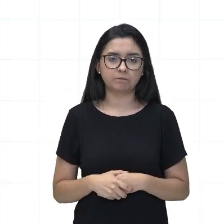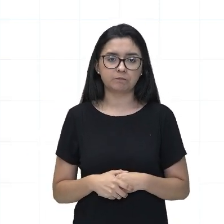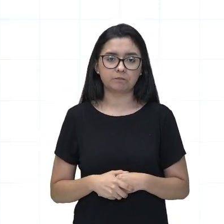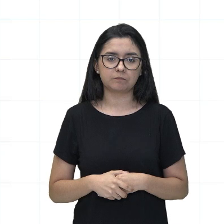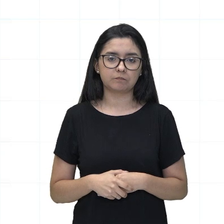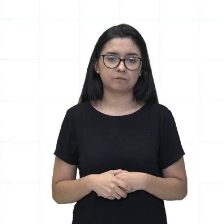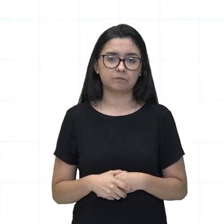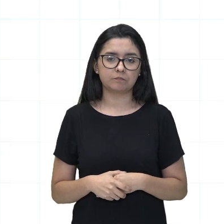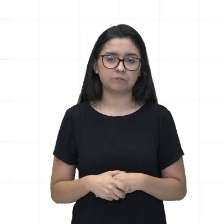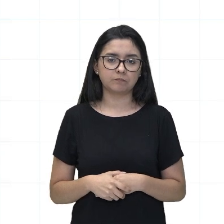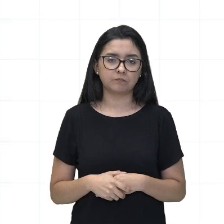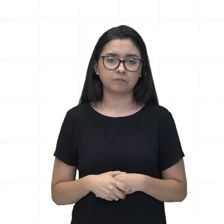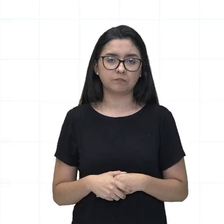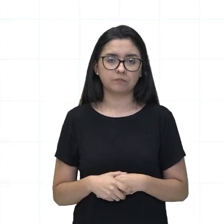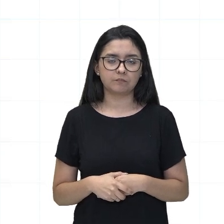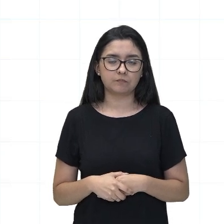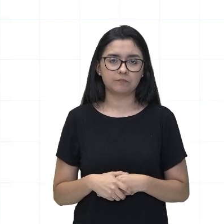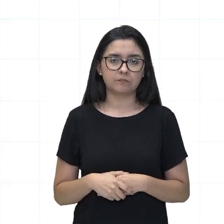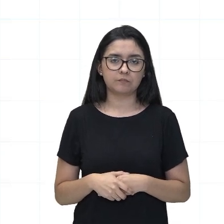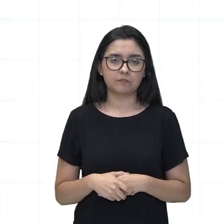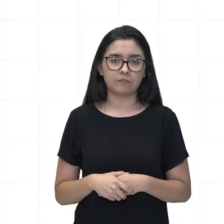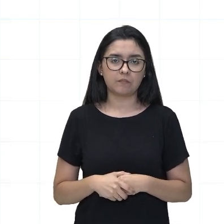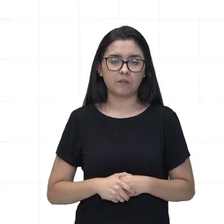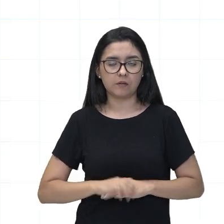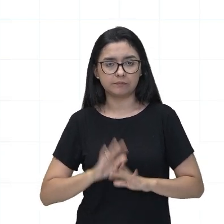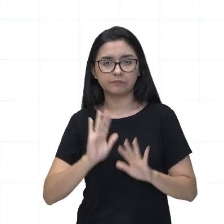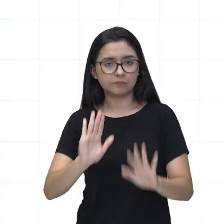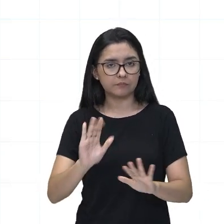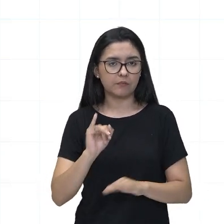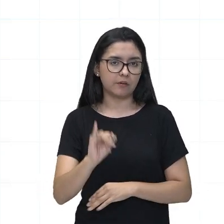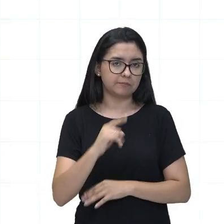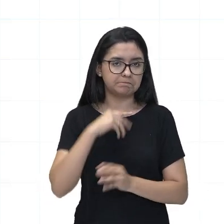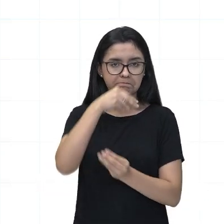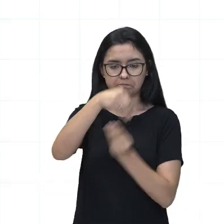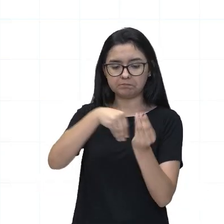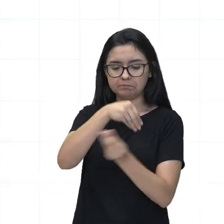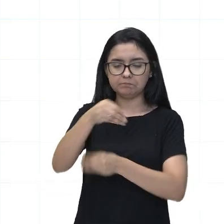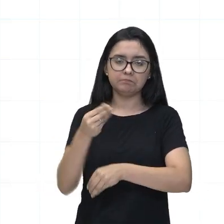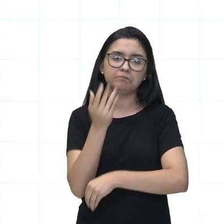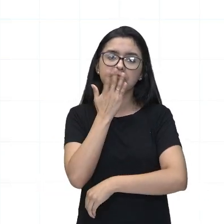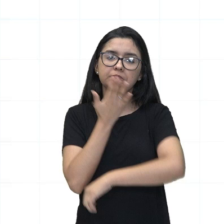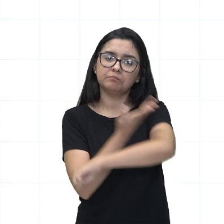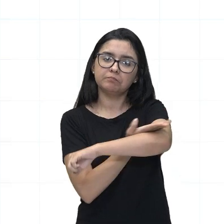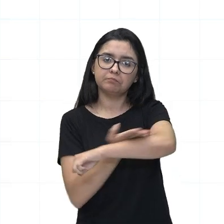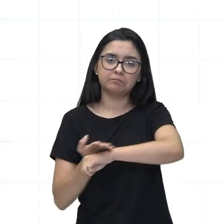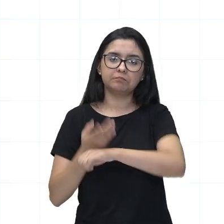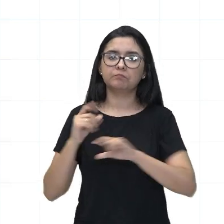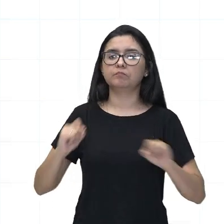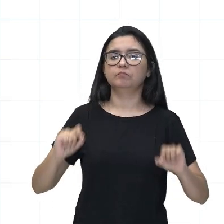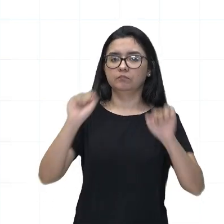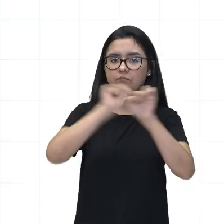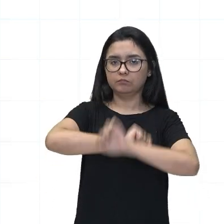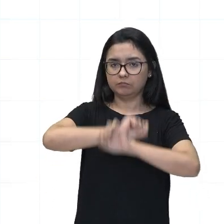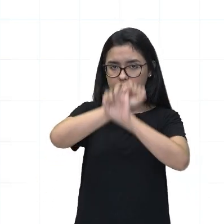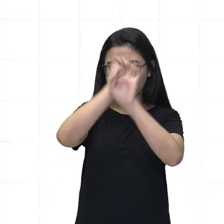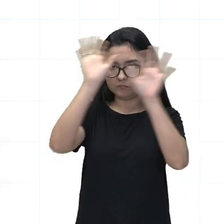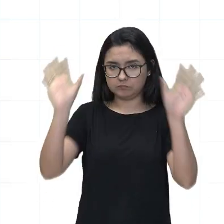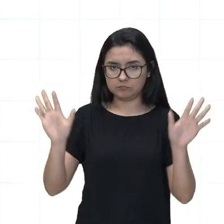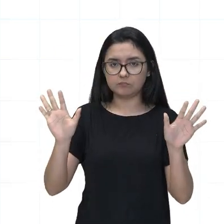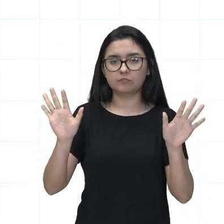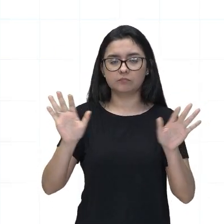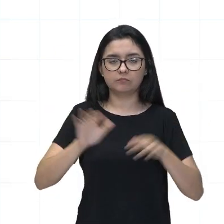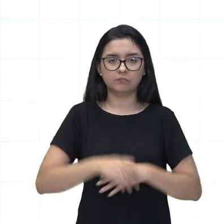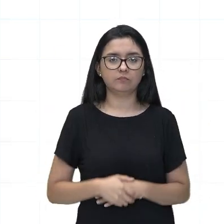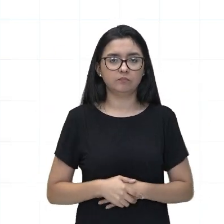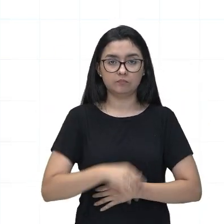já se acrescentarmos branco a uma cor, ela fica com uma tonalidade mais clara.